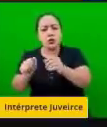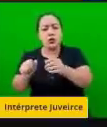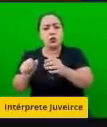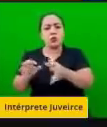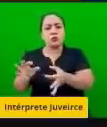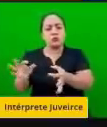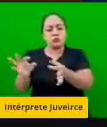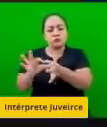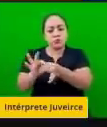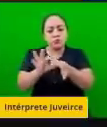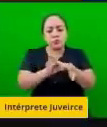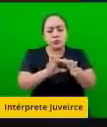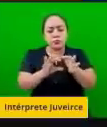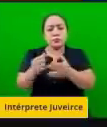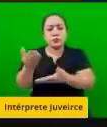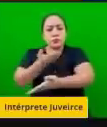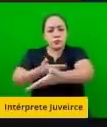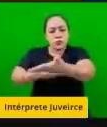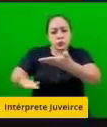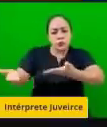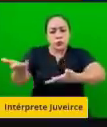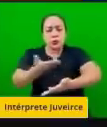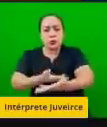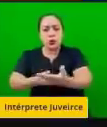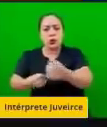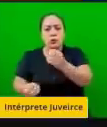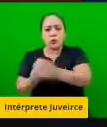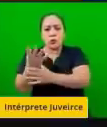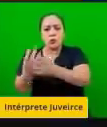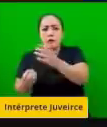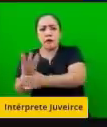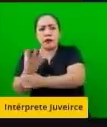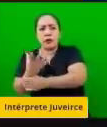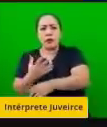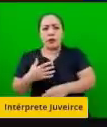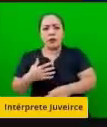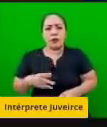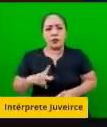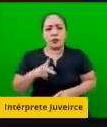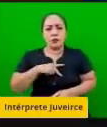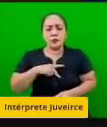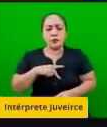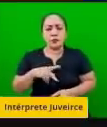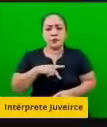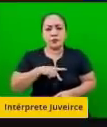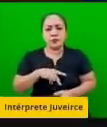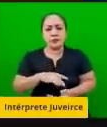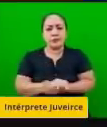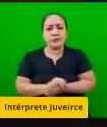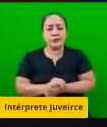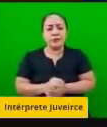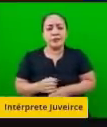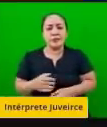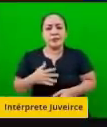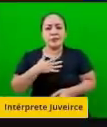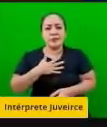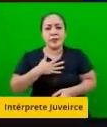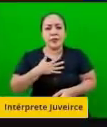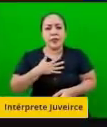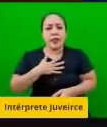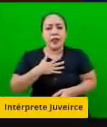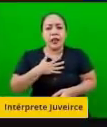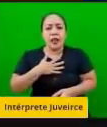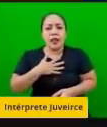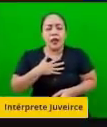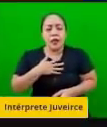da sua produção, e também é possível que nesse procedimento de análise o aluno estabeleça as